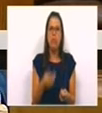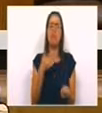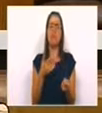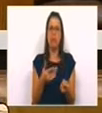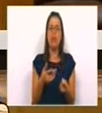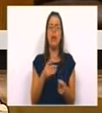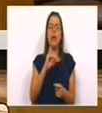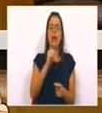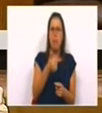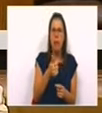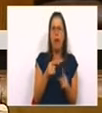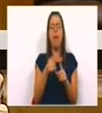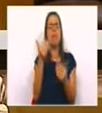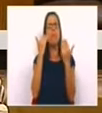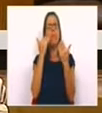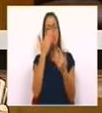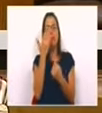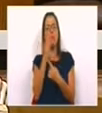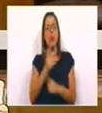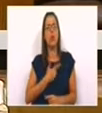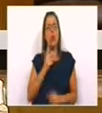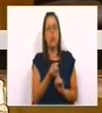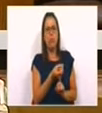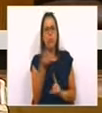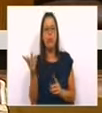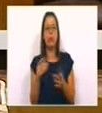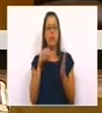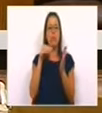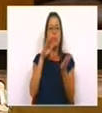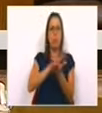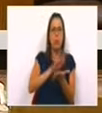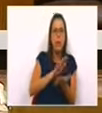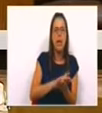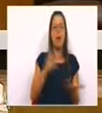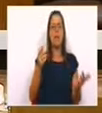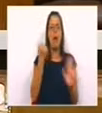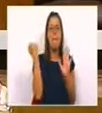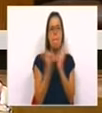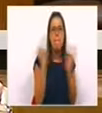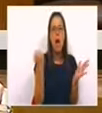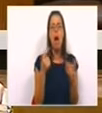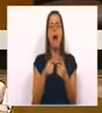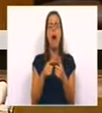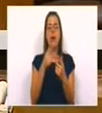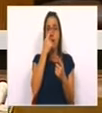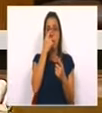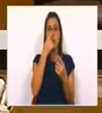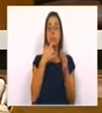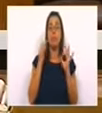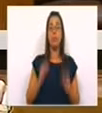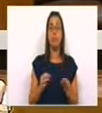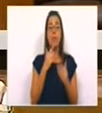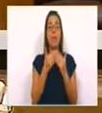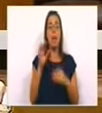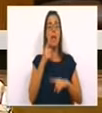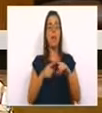significativo em ID, com indicadores como o número de doutorados, de artigos científicos publicados ou de patentes a colocarem-nos orgulhosamente